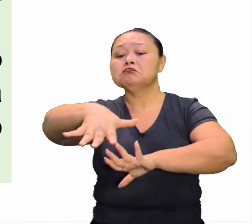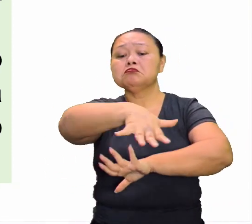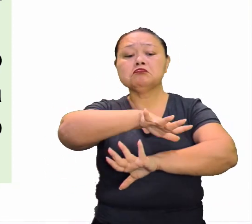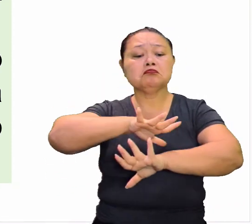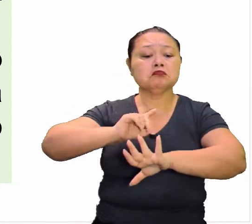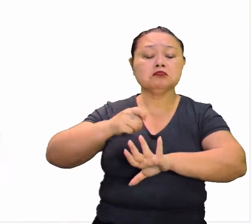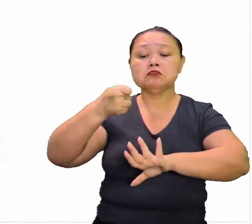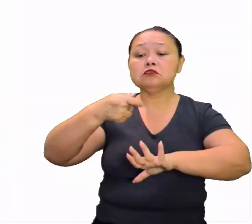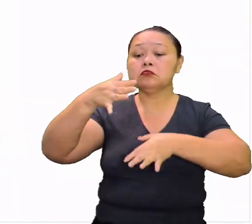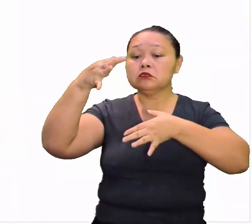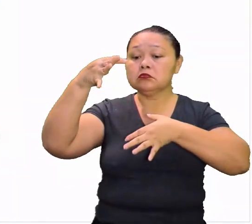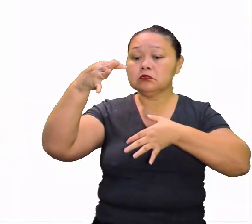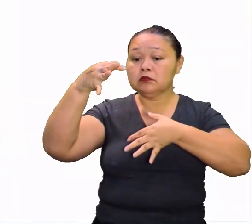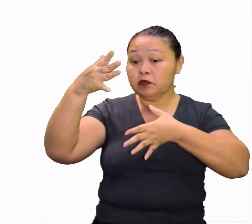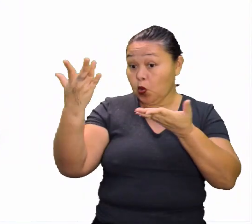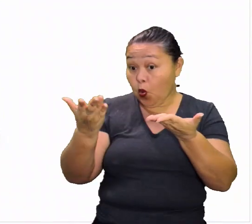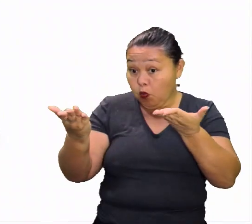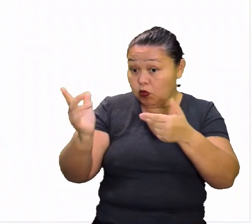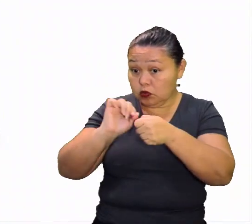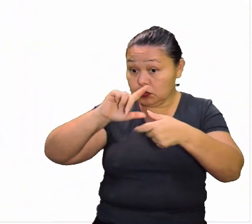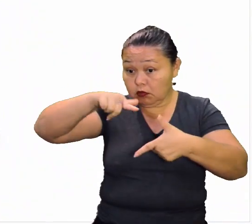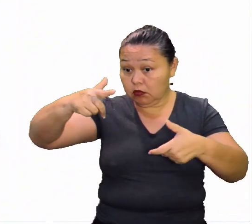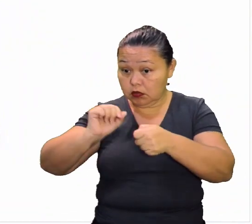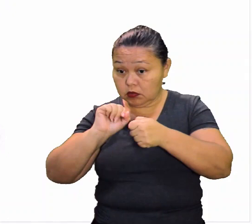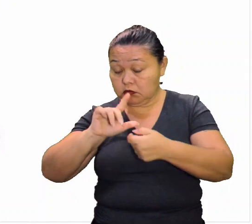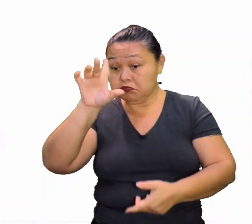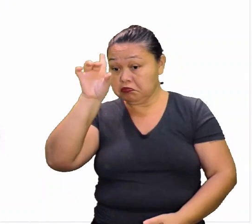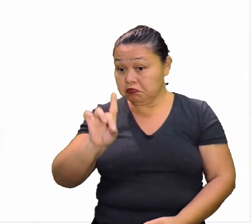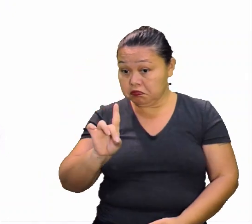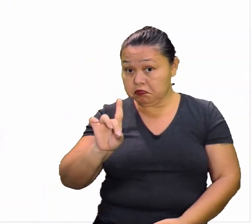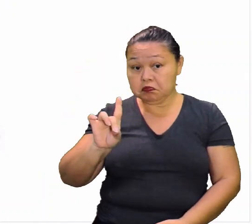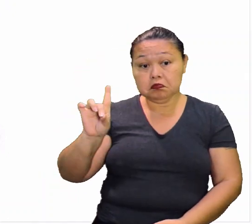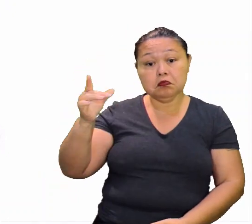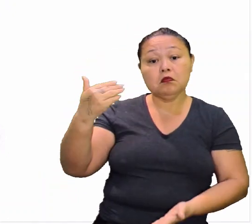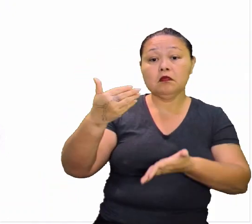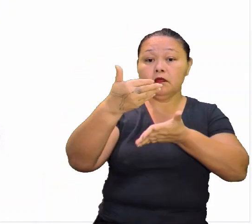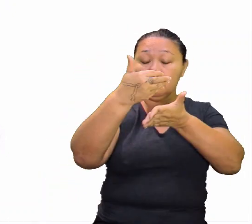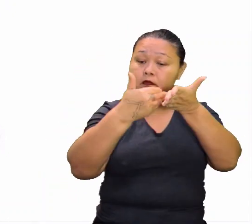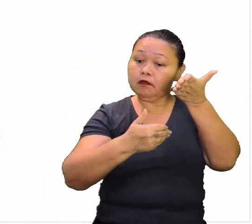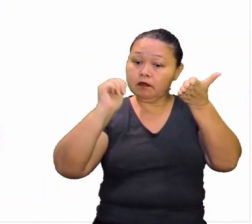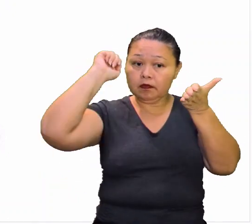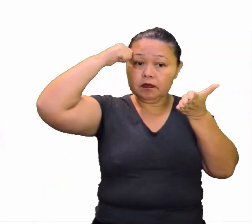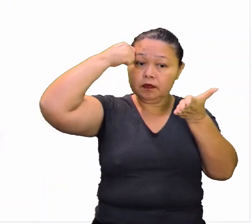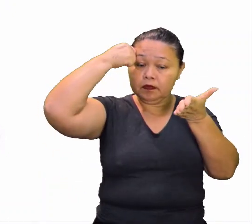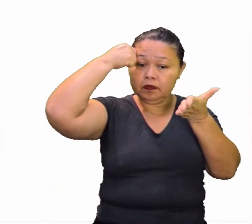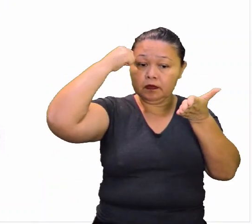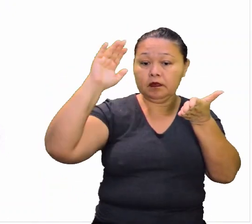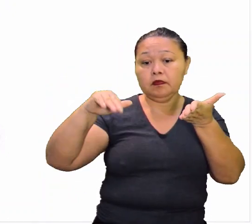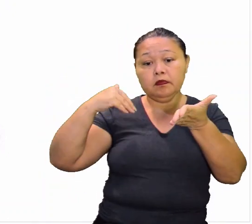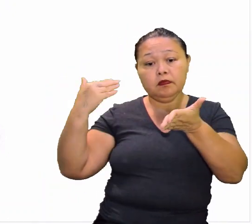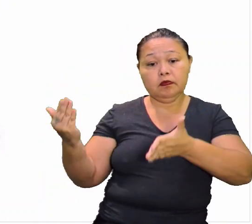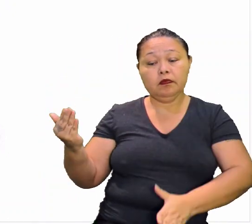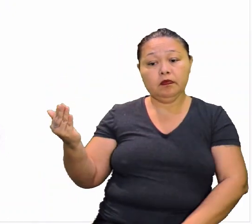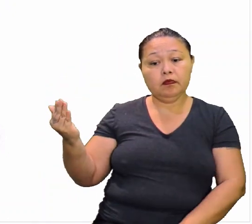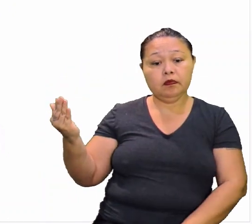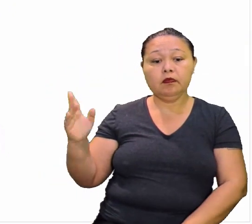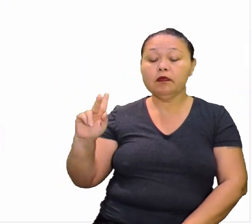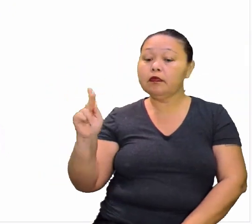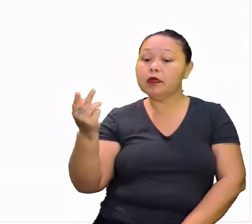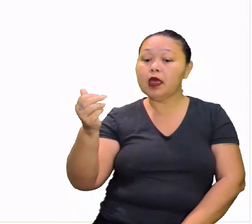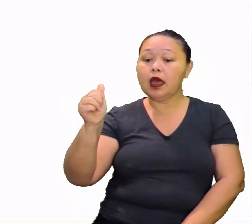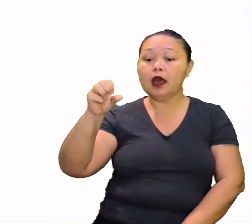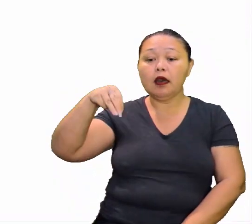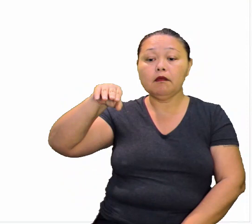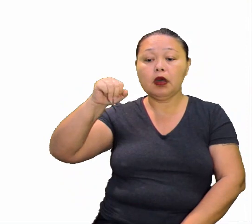como direito moderno. Essa é a estela de pedra negra e do lado eu tenho o